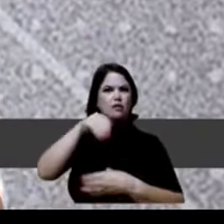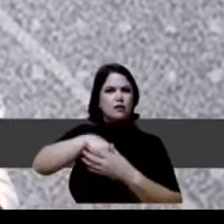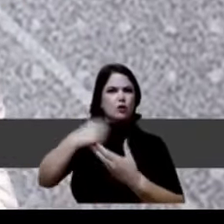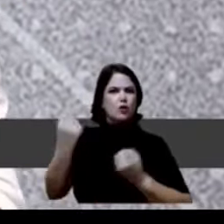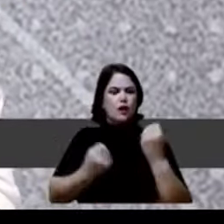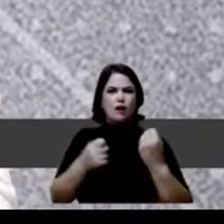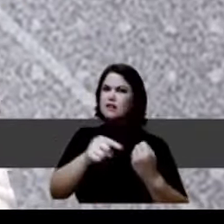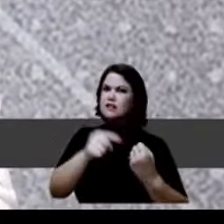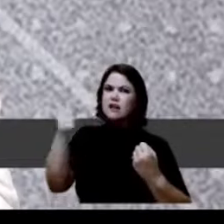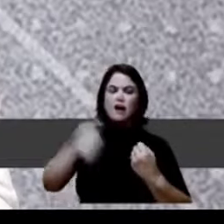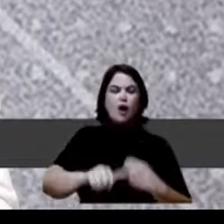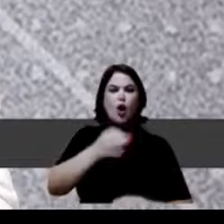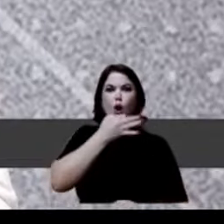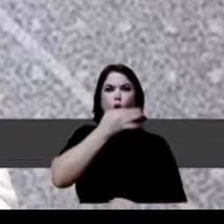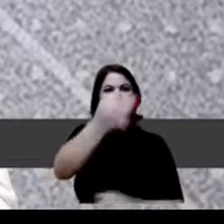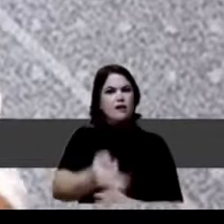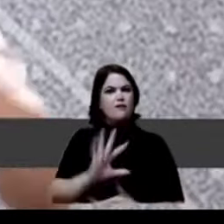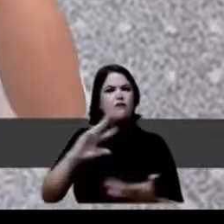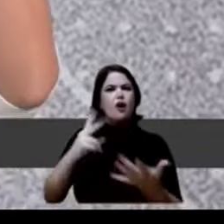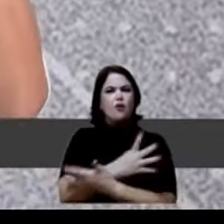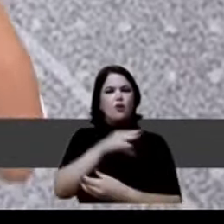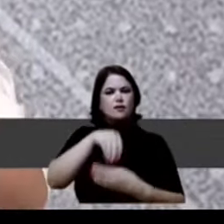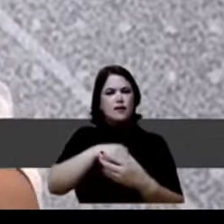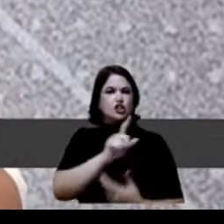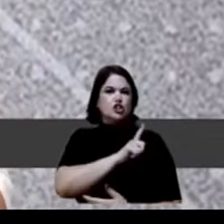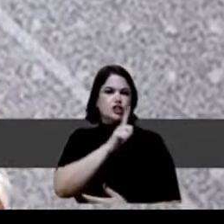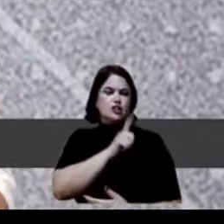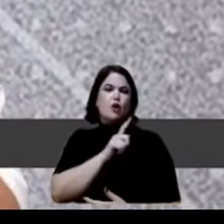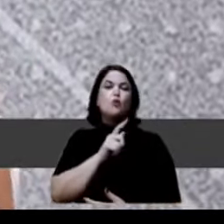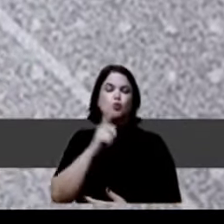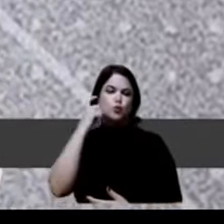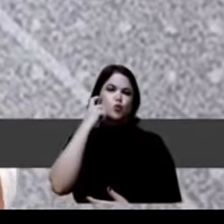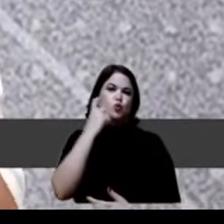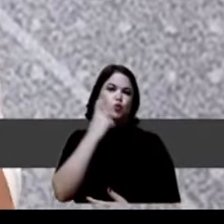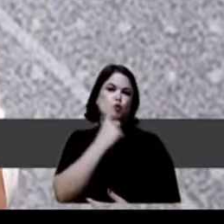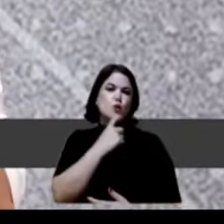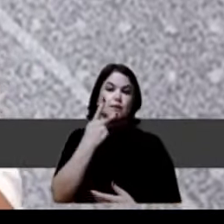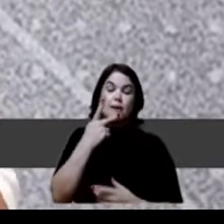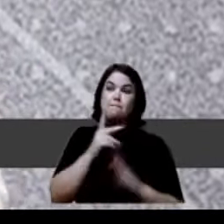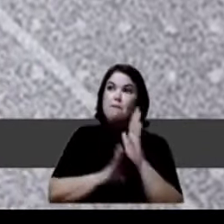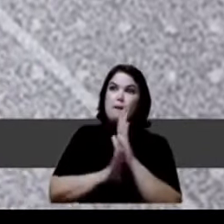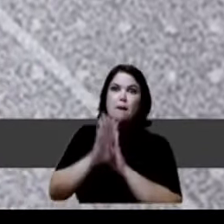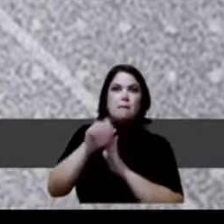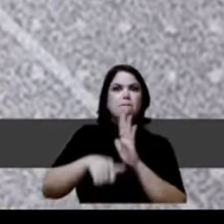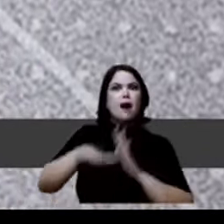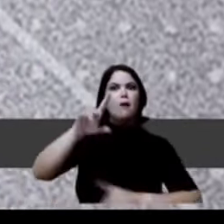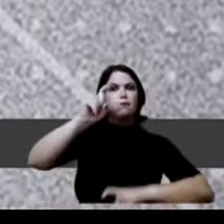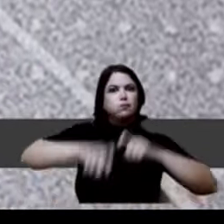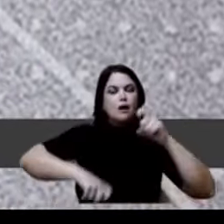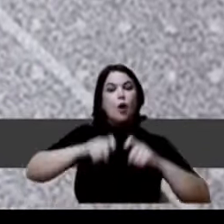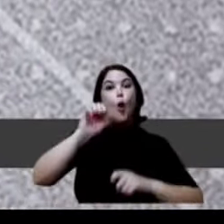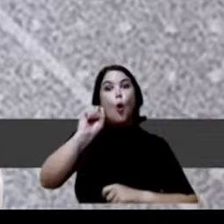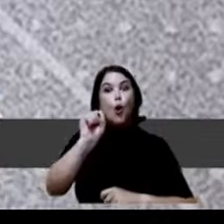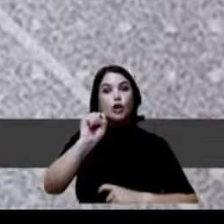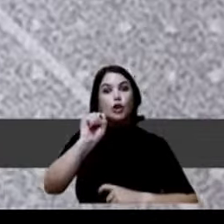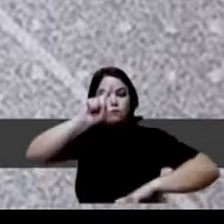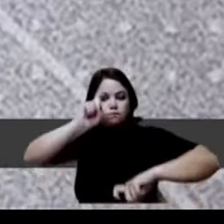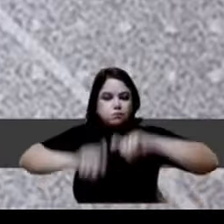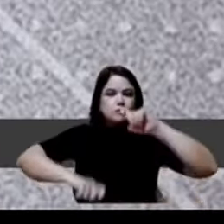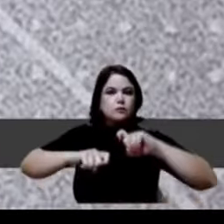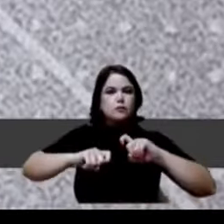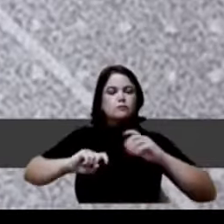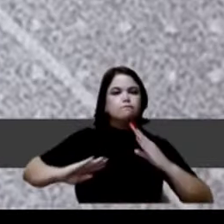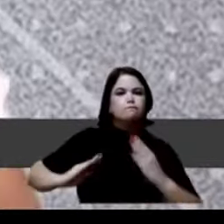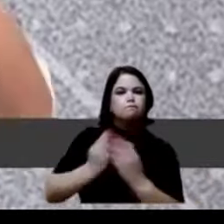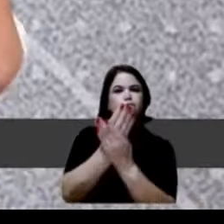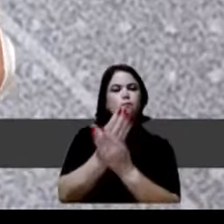recorde horroroso que aconteceu na gestão do Nunes, que é recorde de estupro. São 8 estupros por dia aqui em São Paulo. Vocês